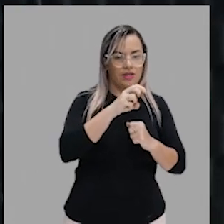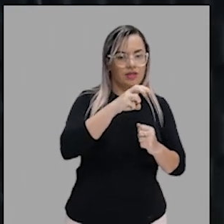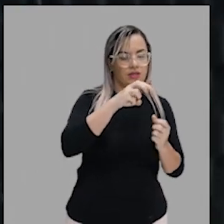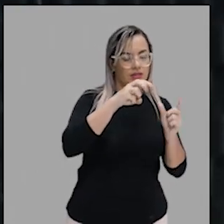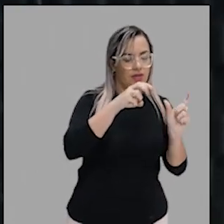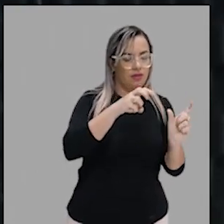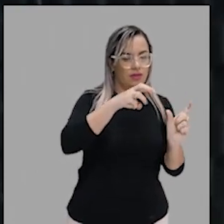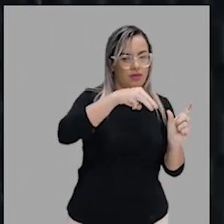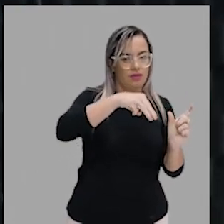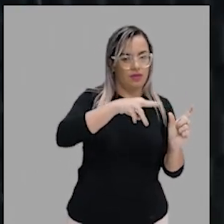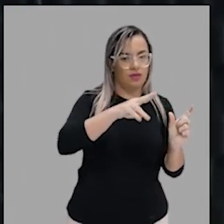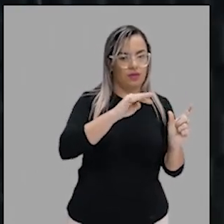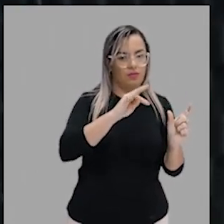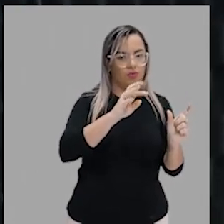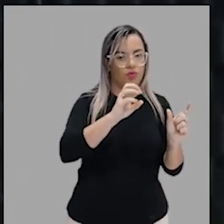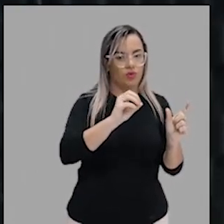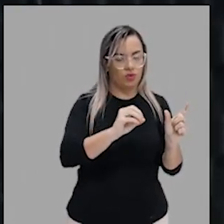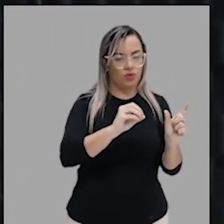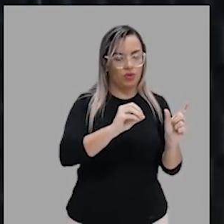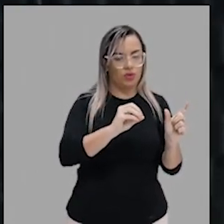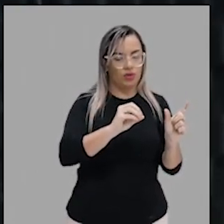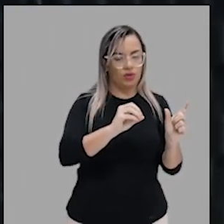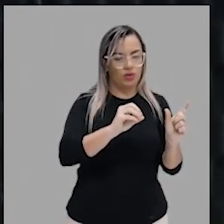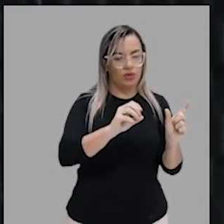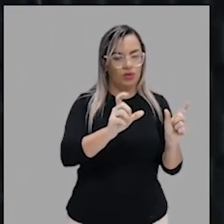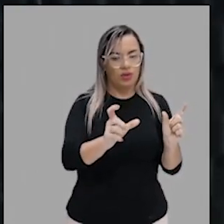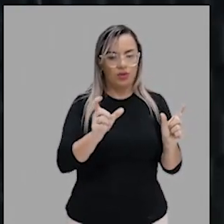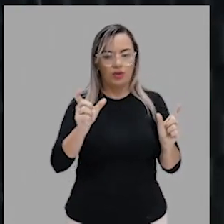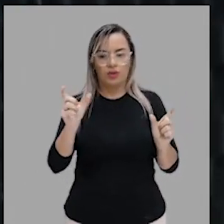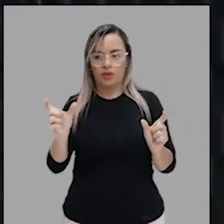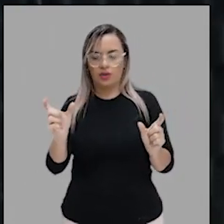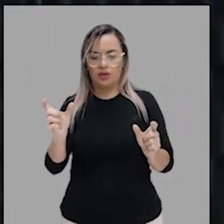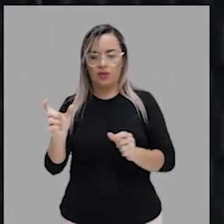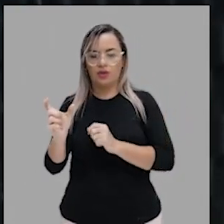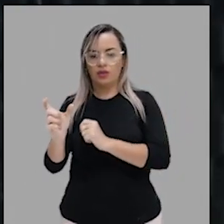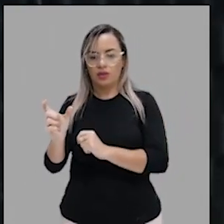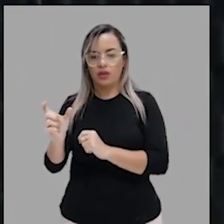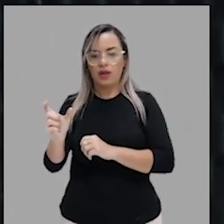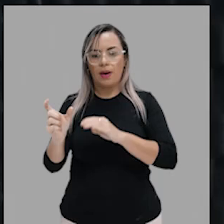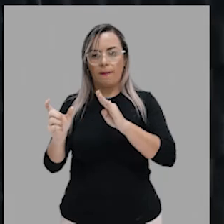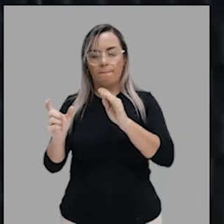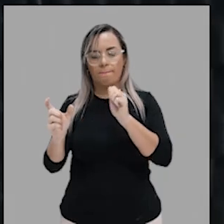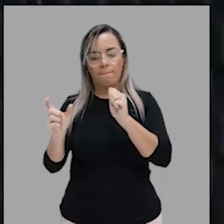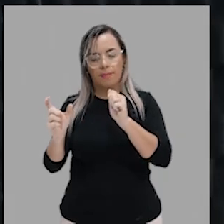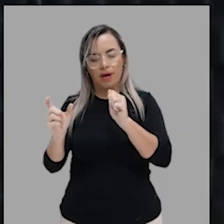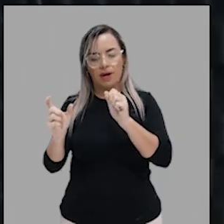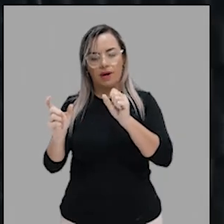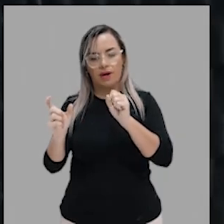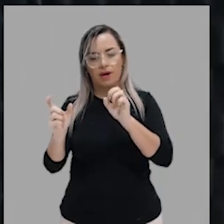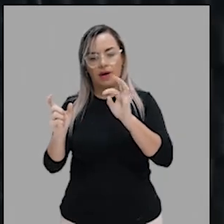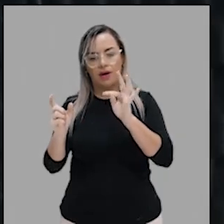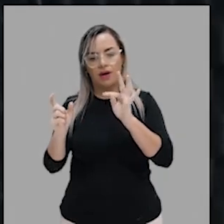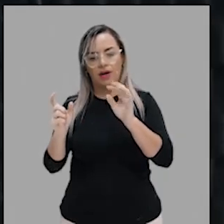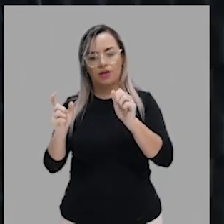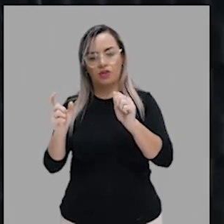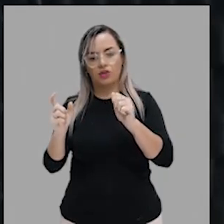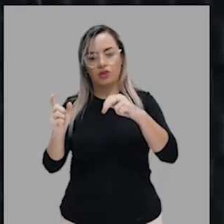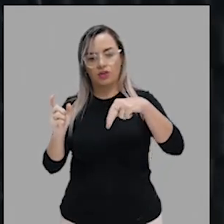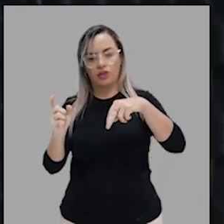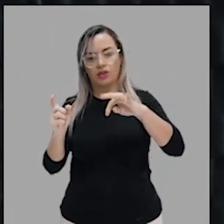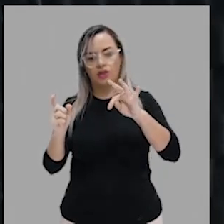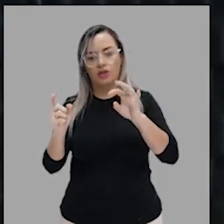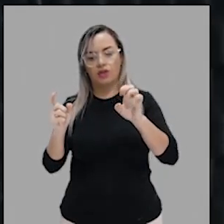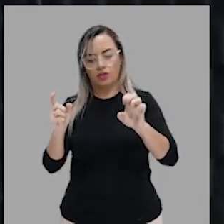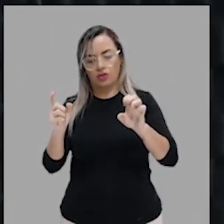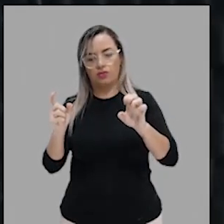dizer muitos bem. Ou eles trabalham bens. Porque se eu falar bens, aí já não é mais